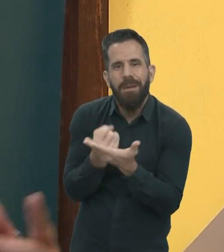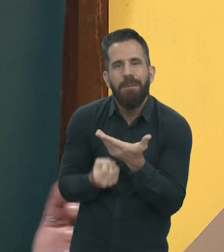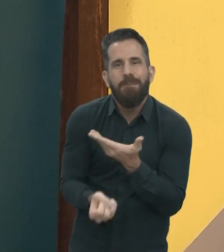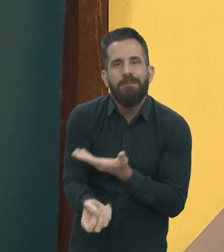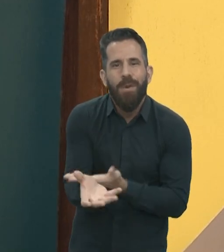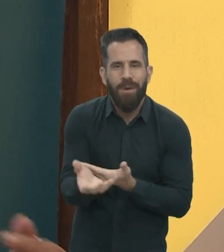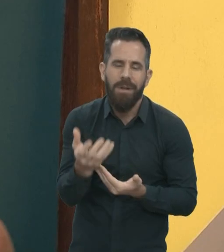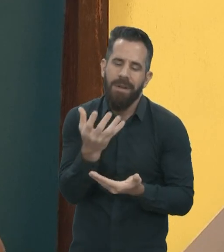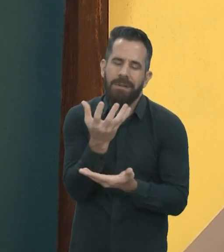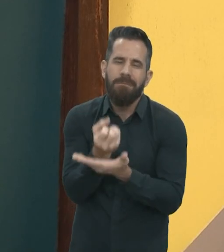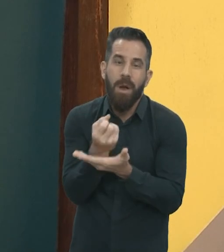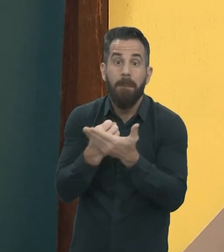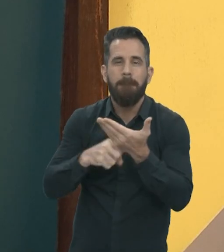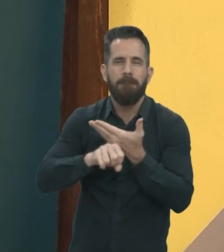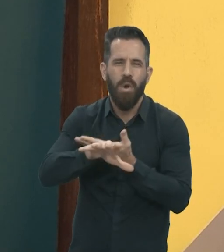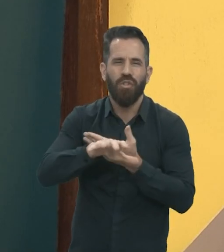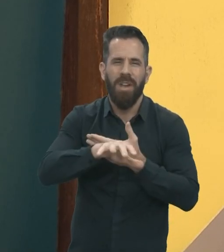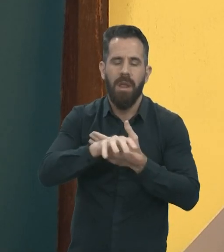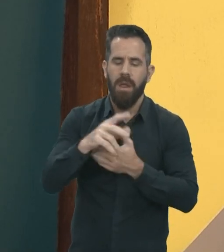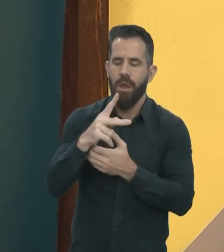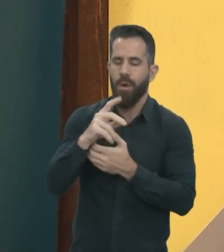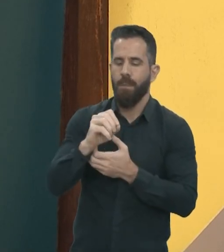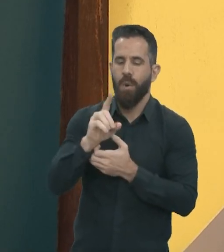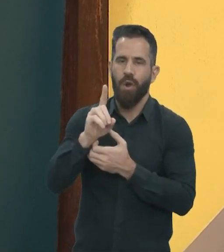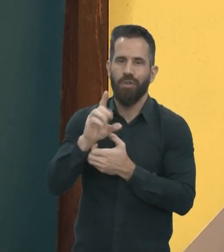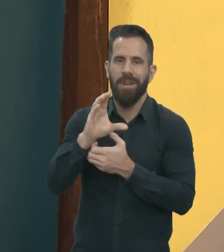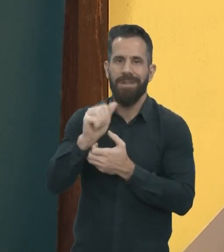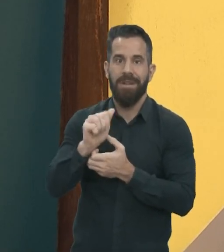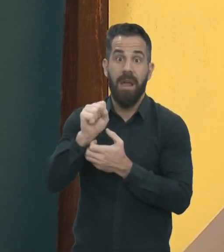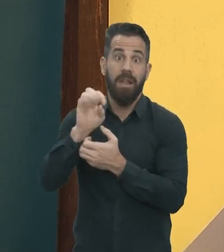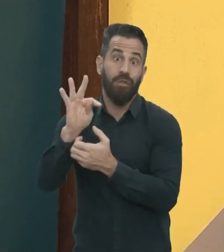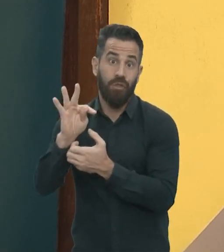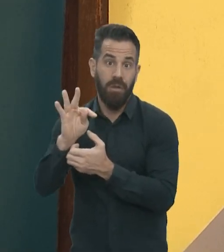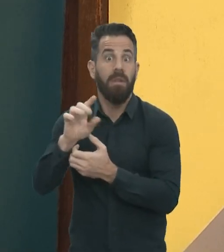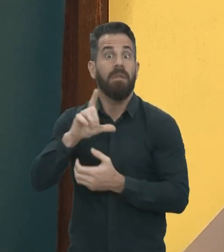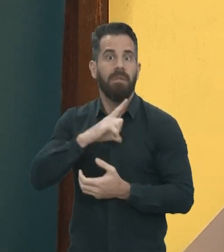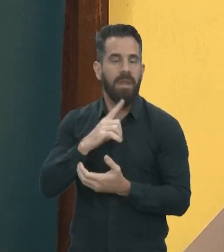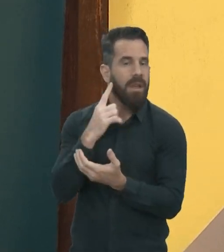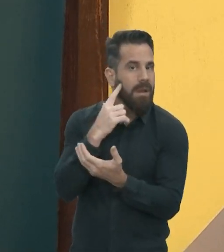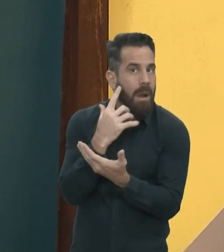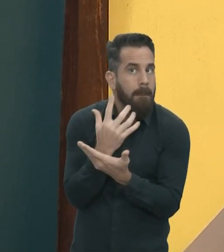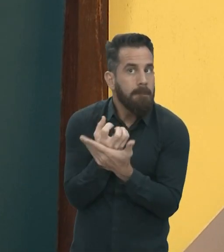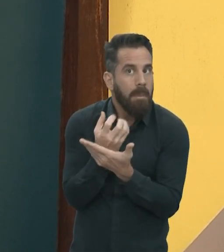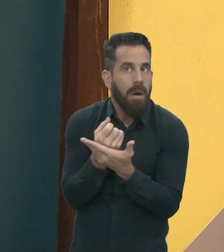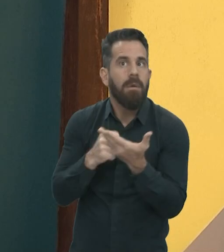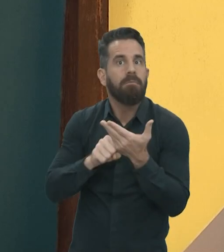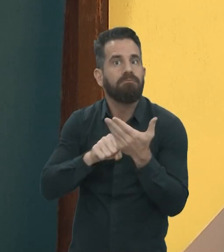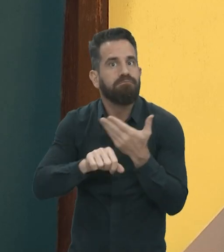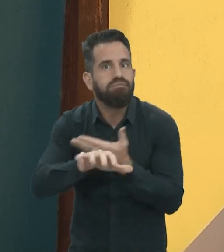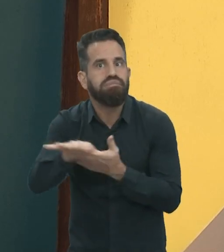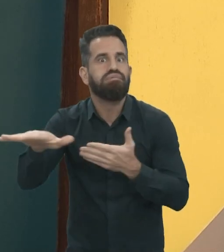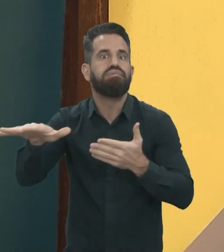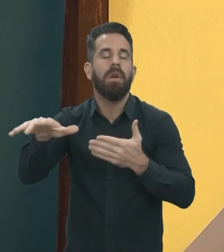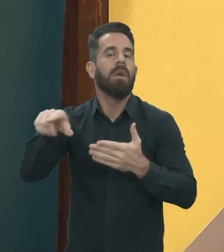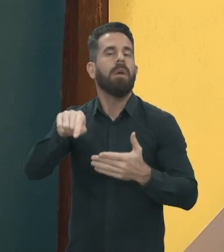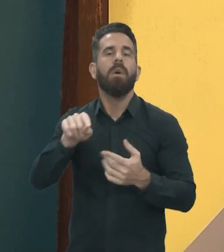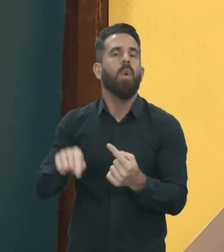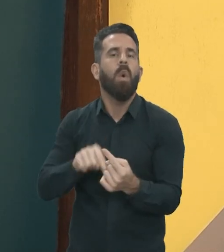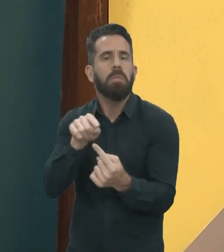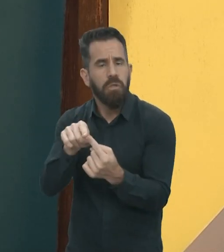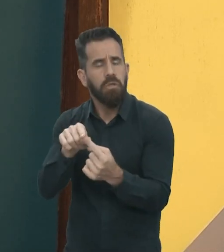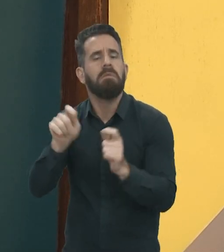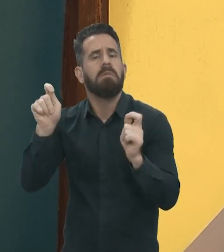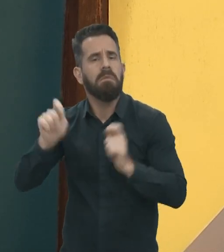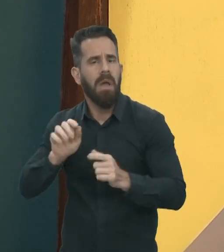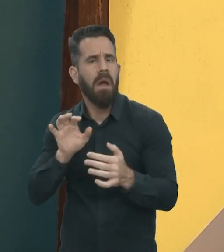bacana, E esses podcasts podem e são utilizados também na perspectiva do ensino, na perspectiva da extensão. E a gestão